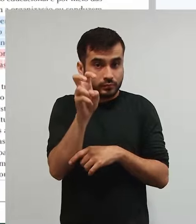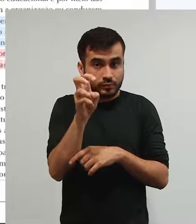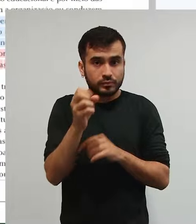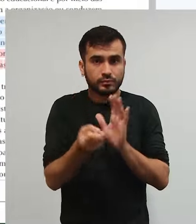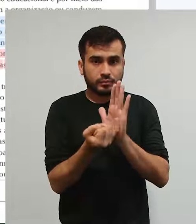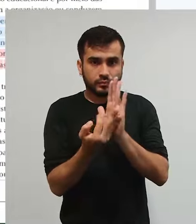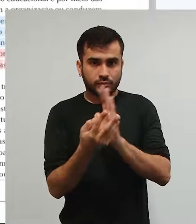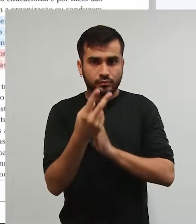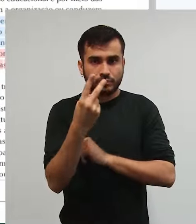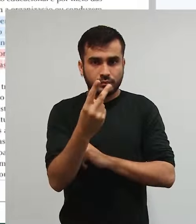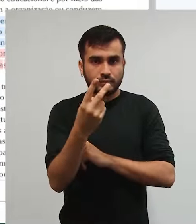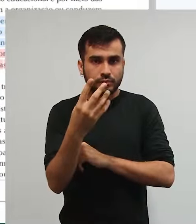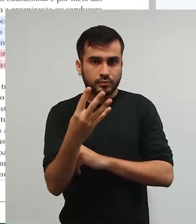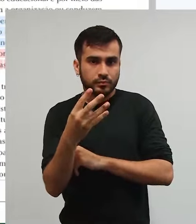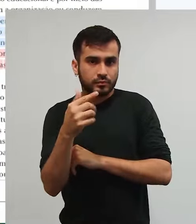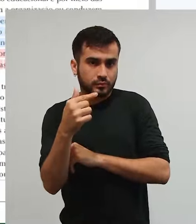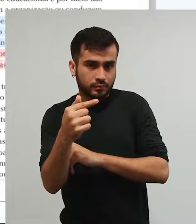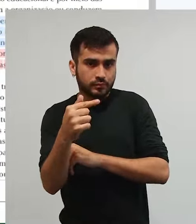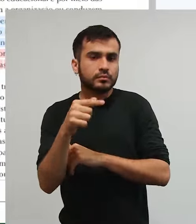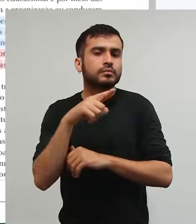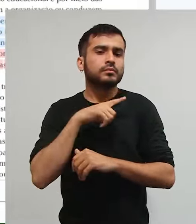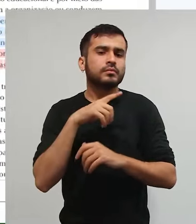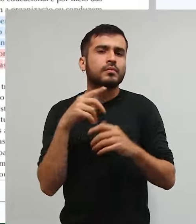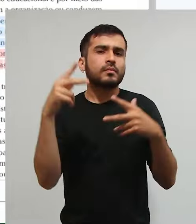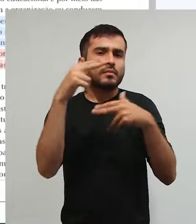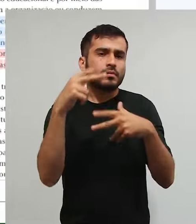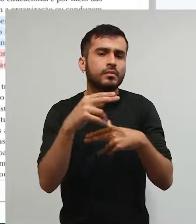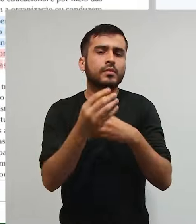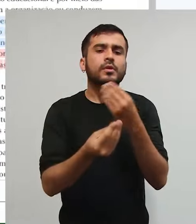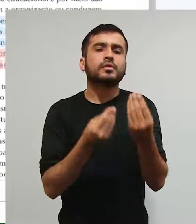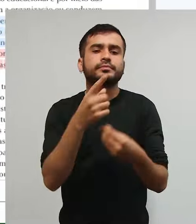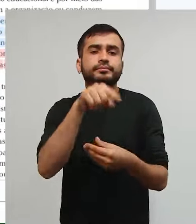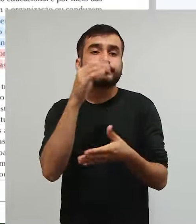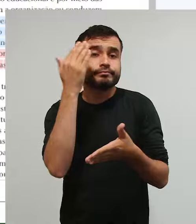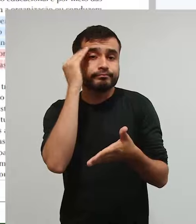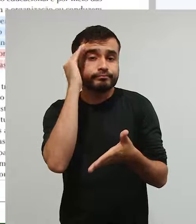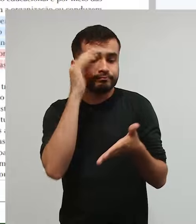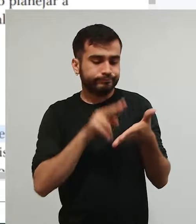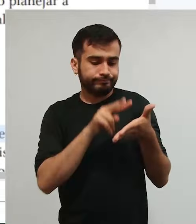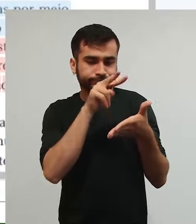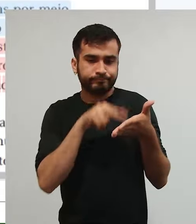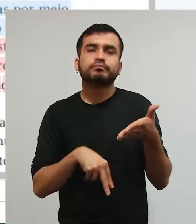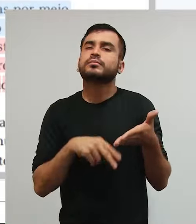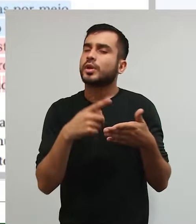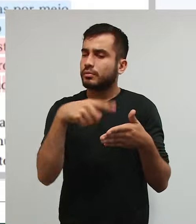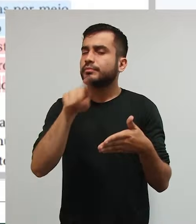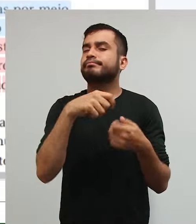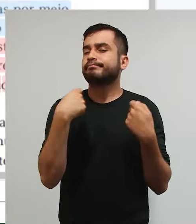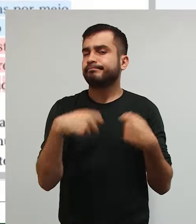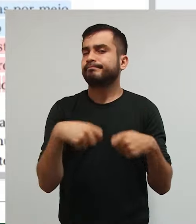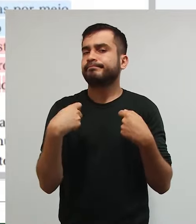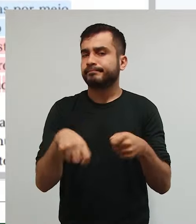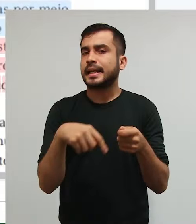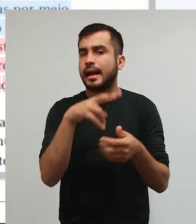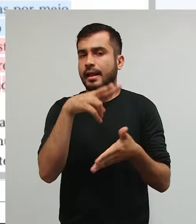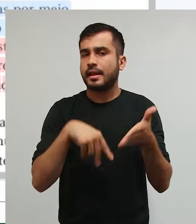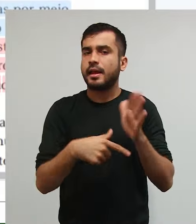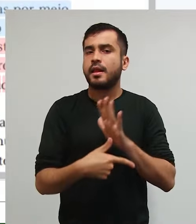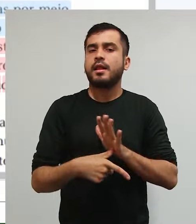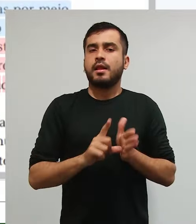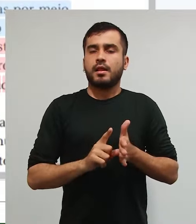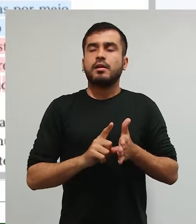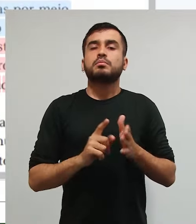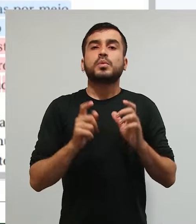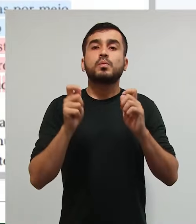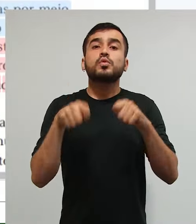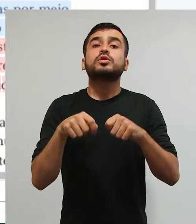aqui, ó. Então, vou só fechar o menu, entrevista, item 6.5, página 247. Né? Tem alguns trechos